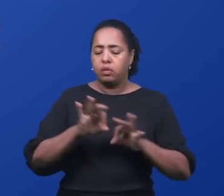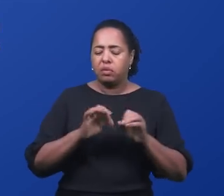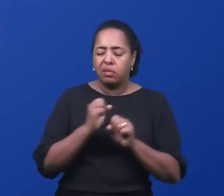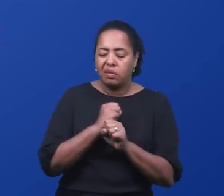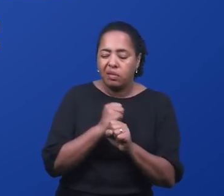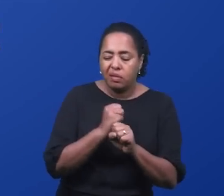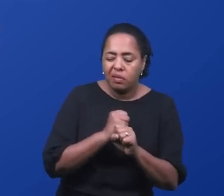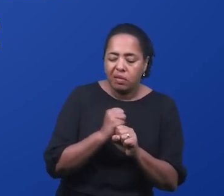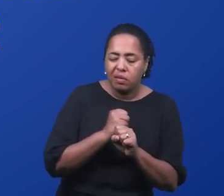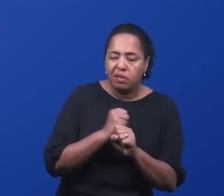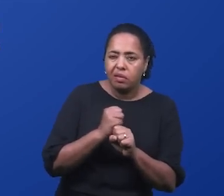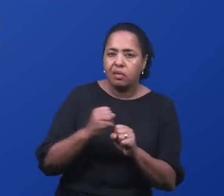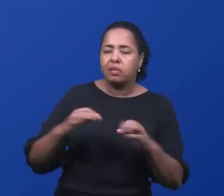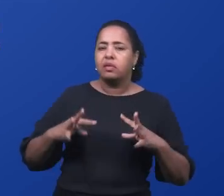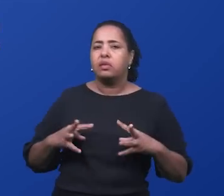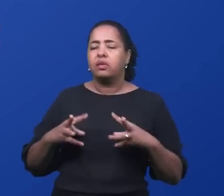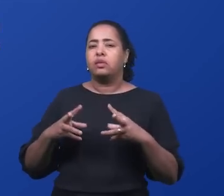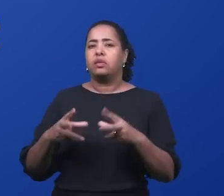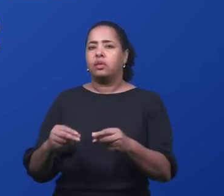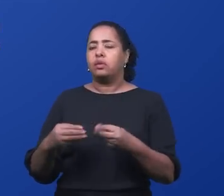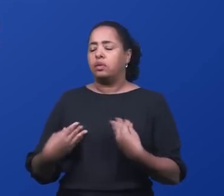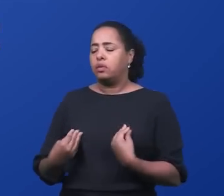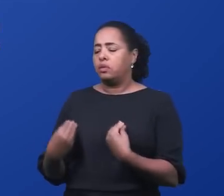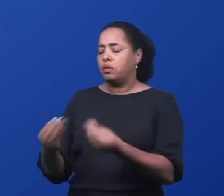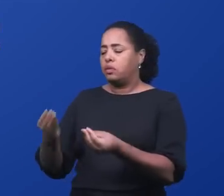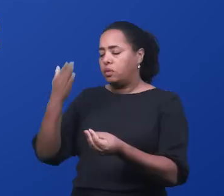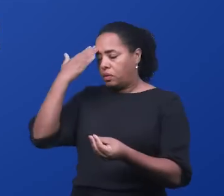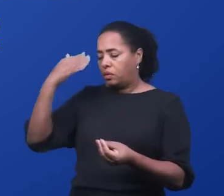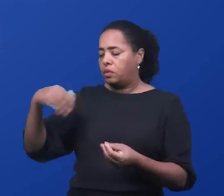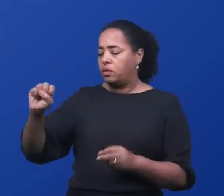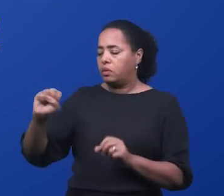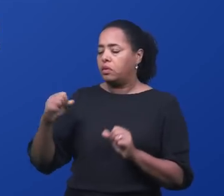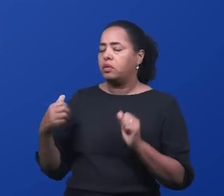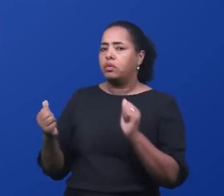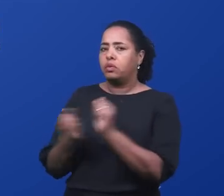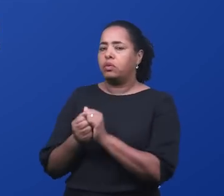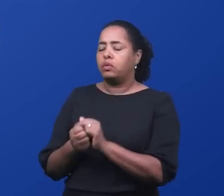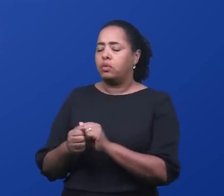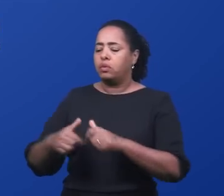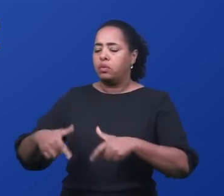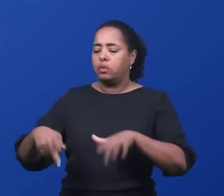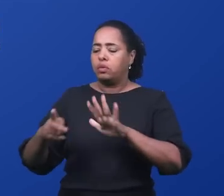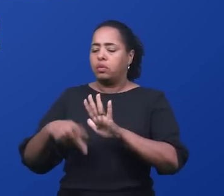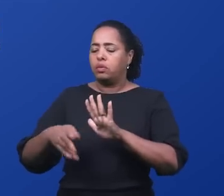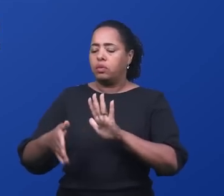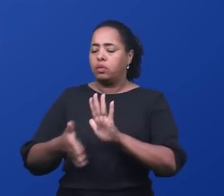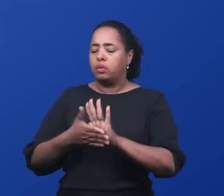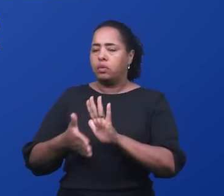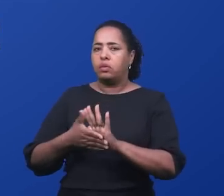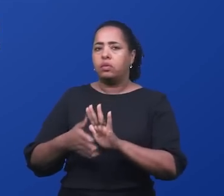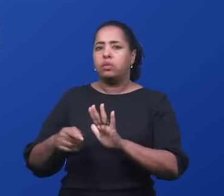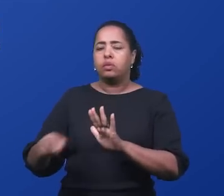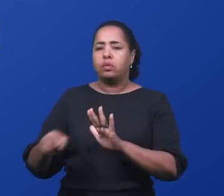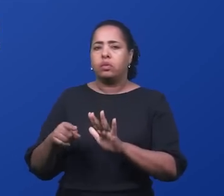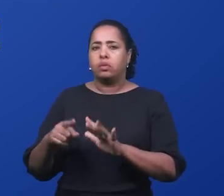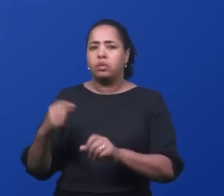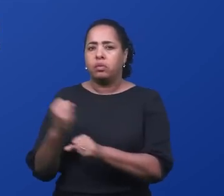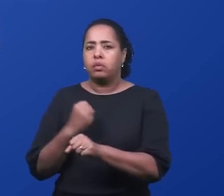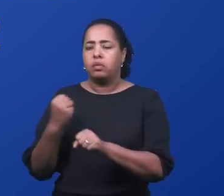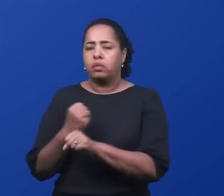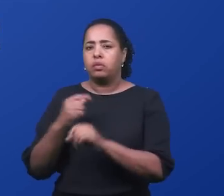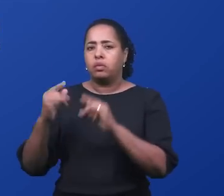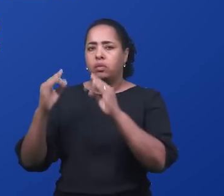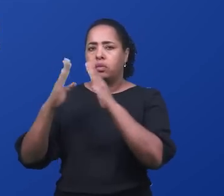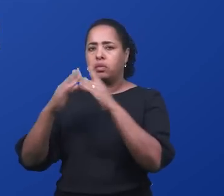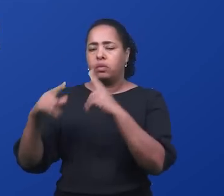durante anos para que tudo fosse entregue a Salomão juntamente com o projeto para que fosse construído o